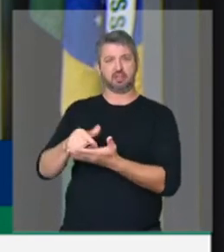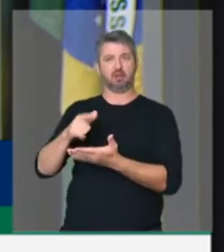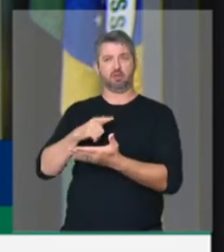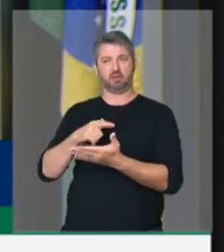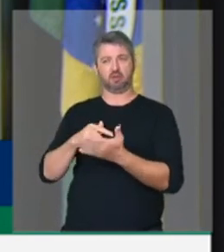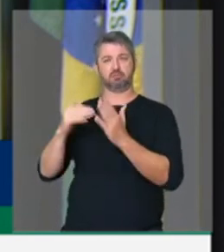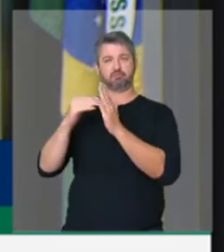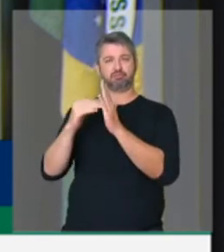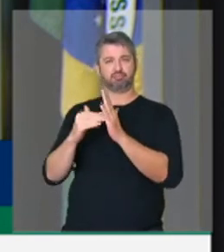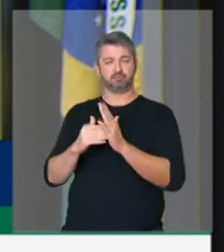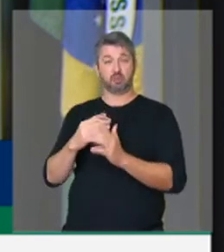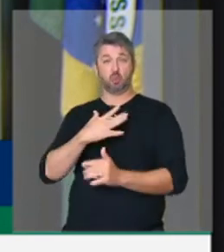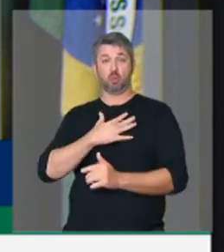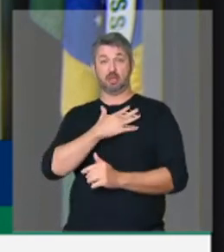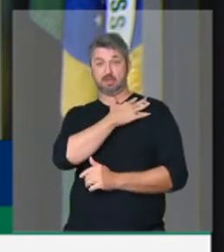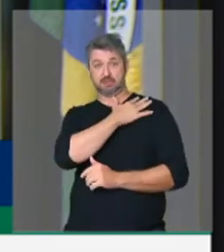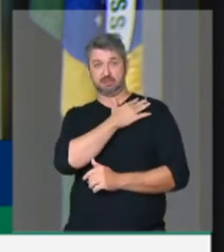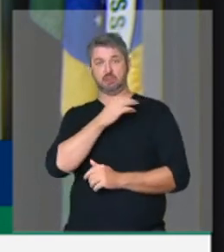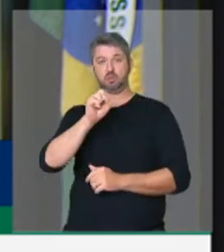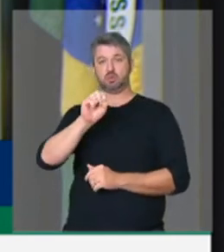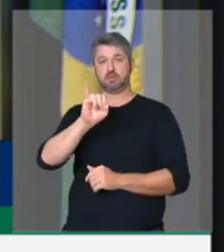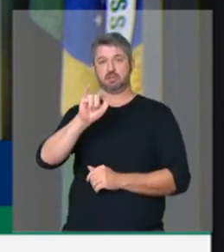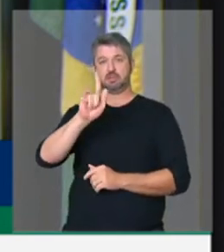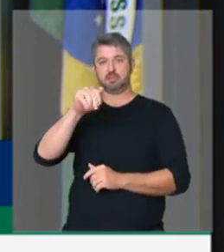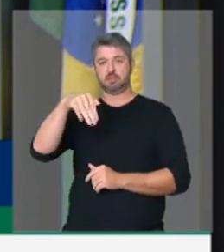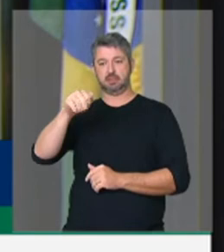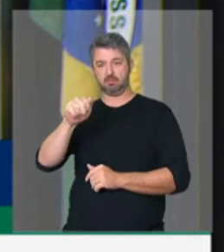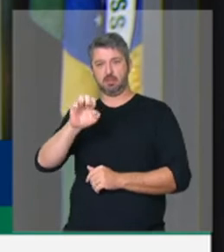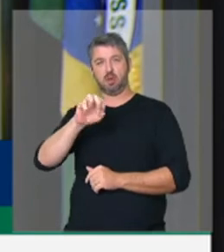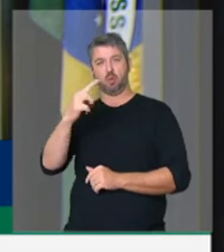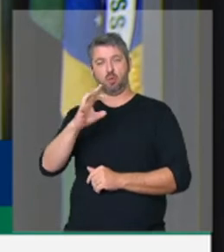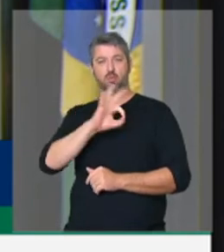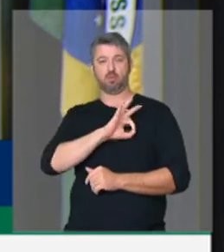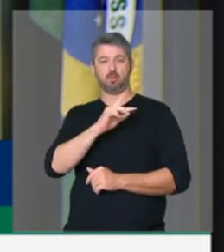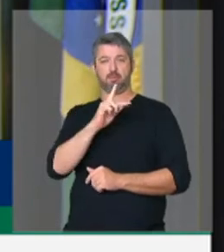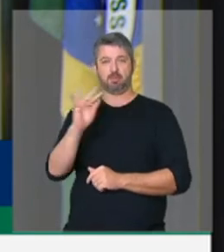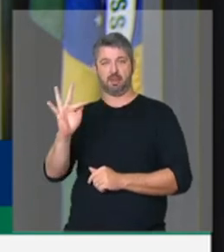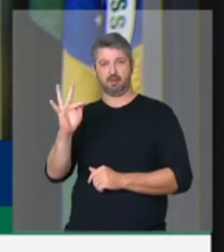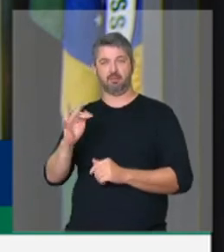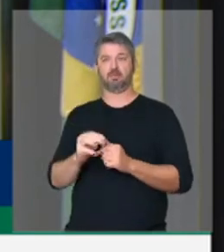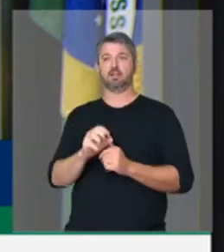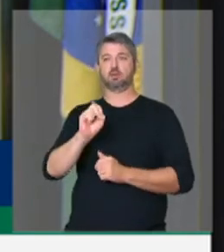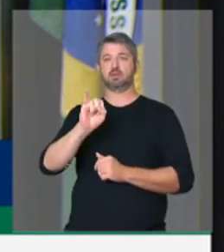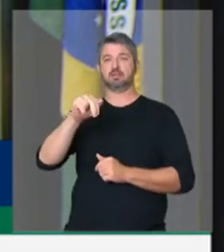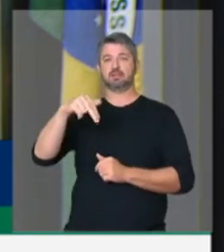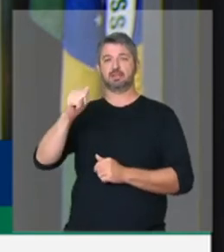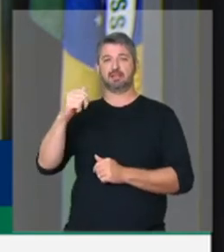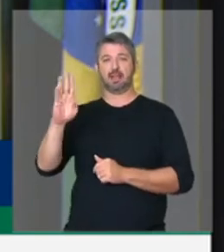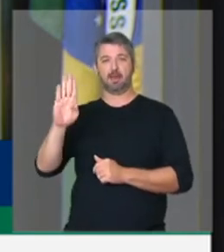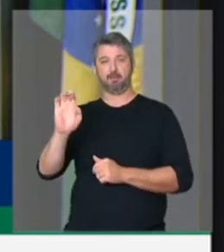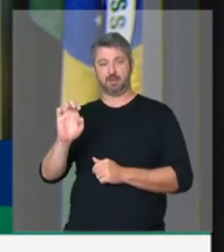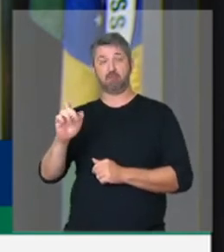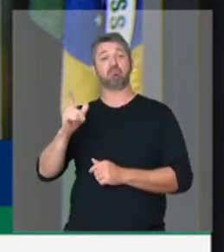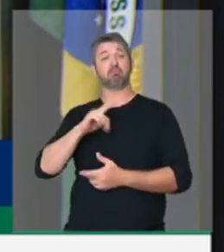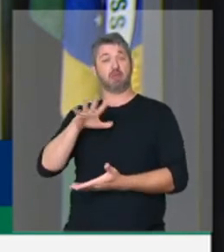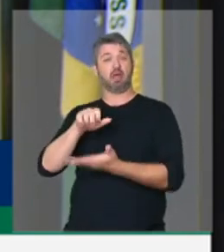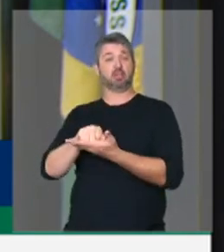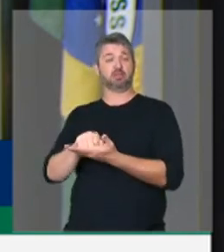no Exército, através do Sigma, ou na Polícia Federal, através do Sinarme, estão